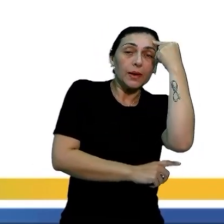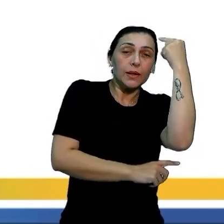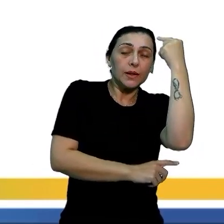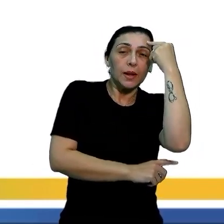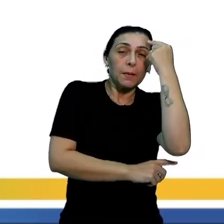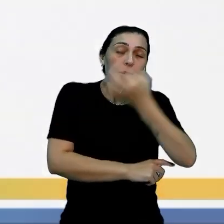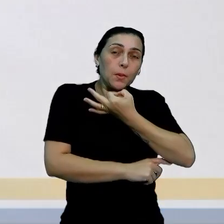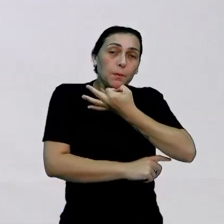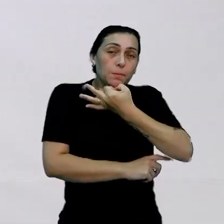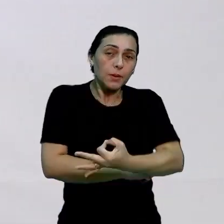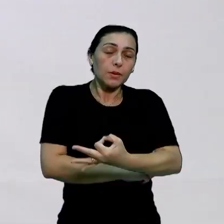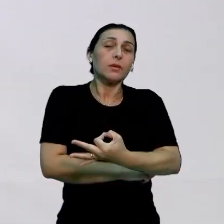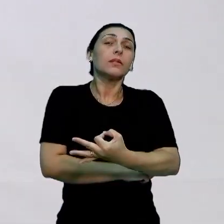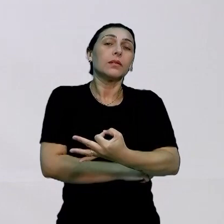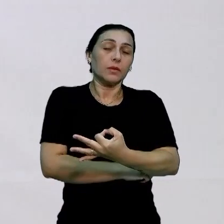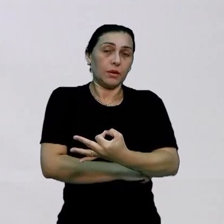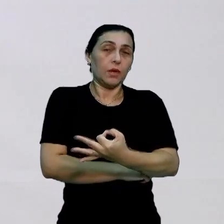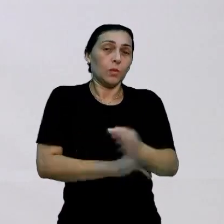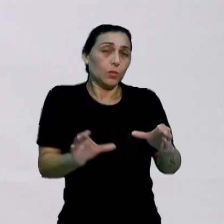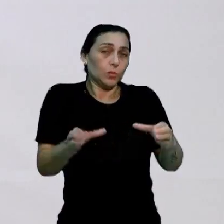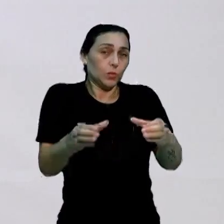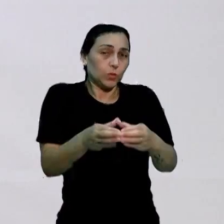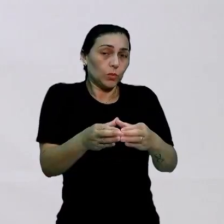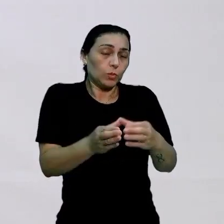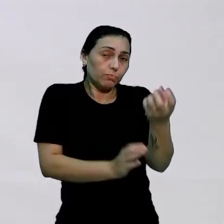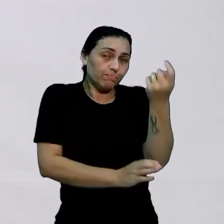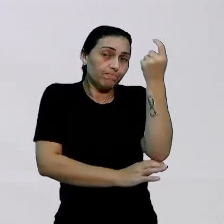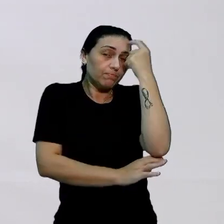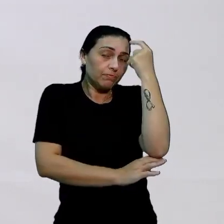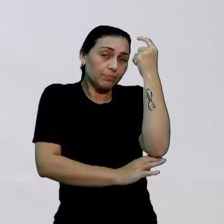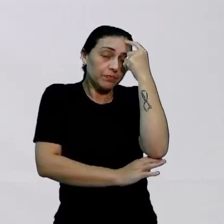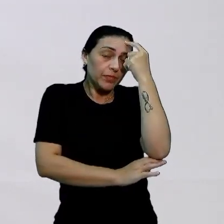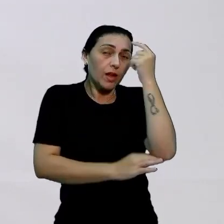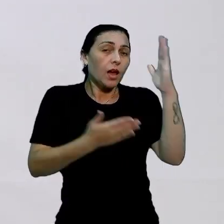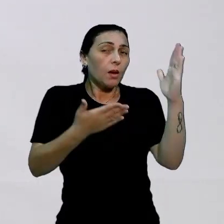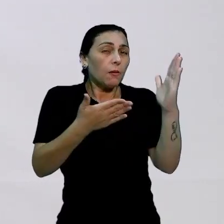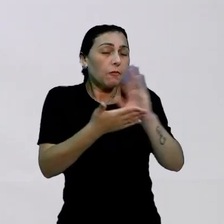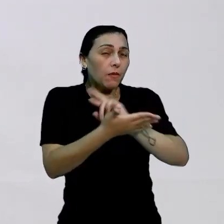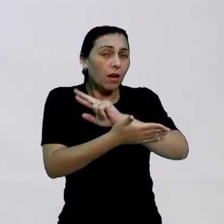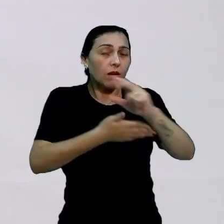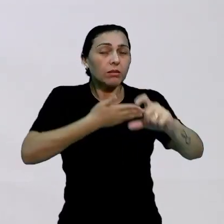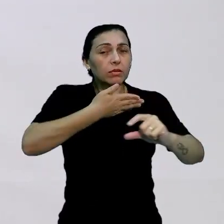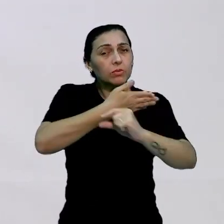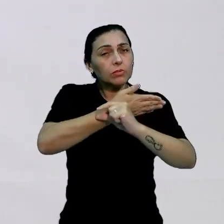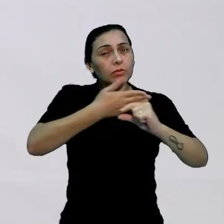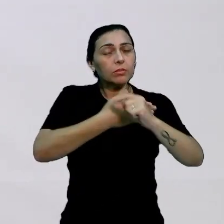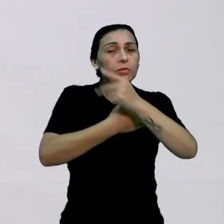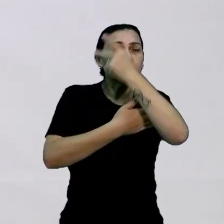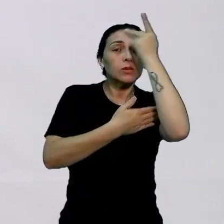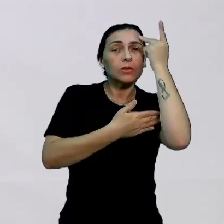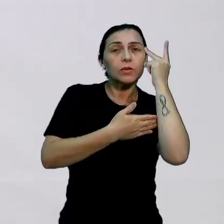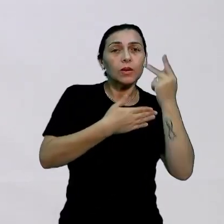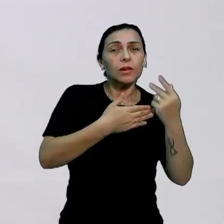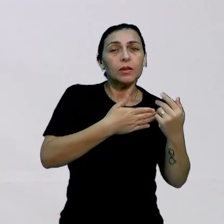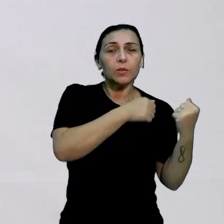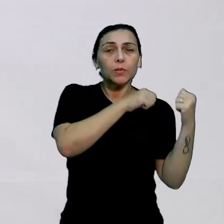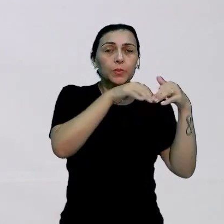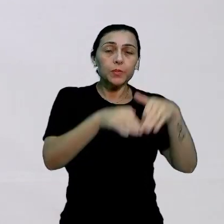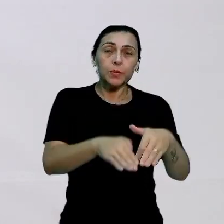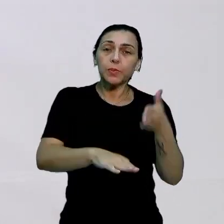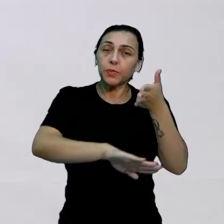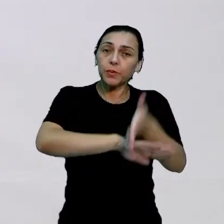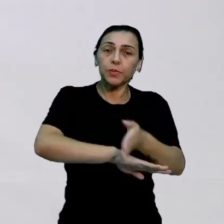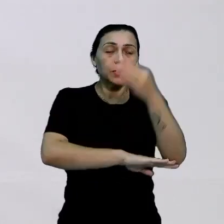elite intelectual. Então, vejamos só, muitos autores, enfim, pessoas que vêm ao Brasil